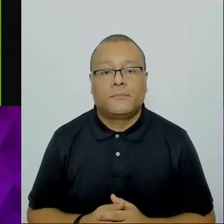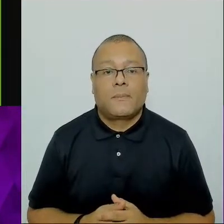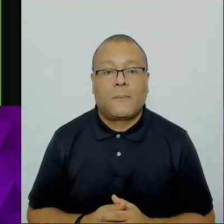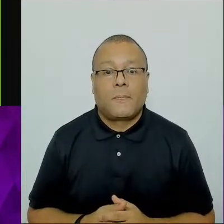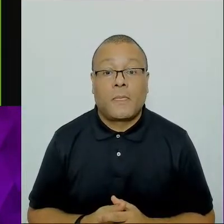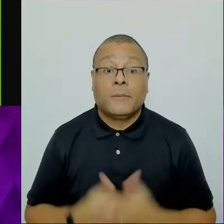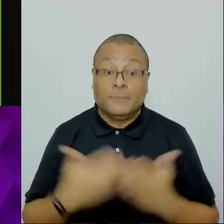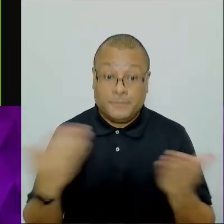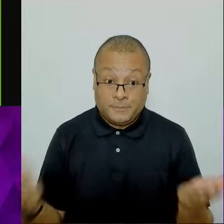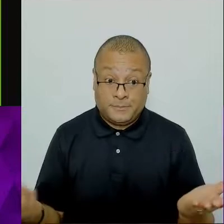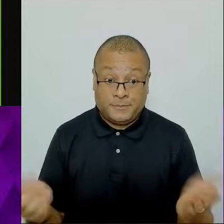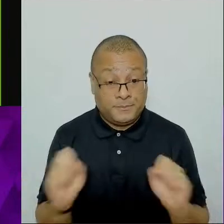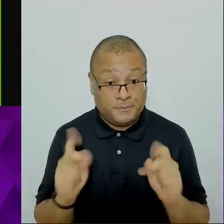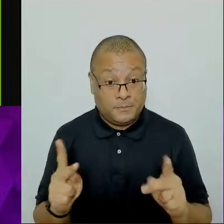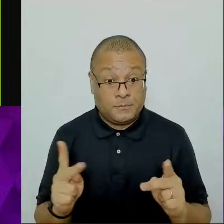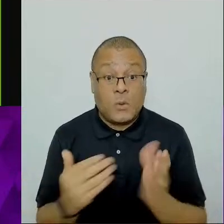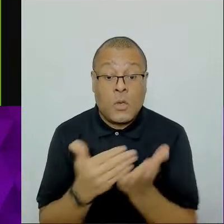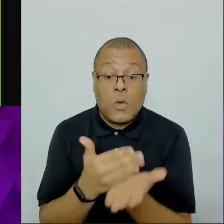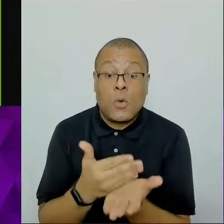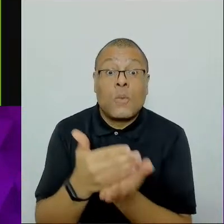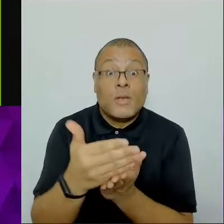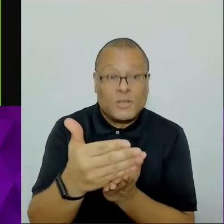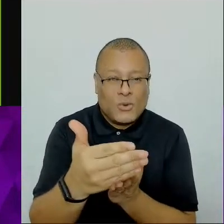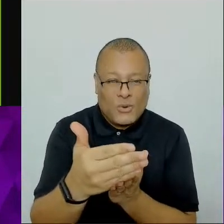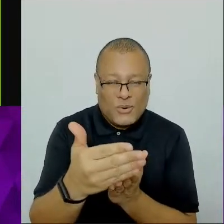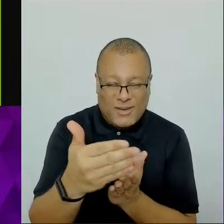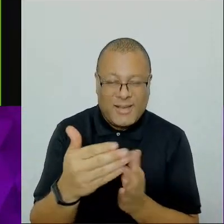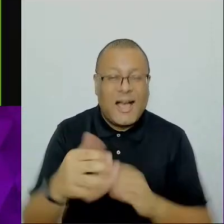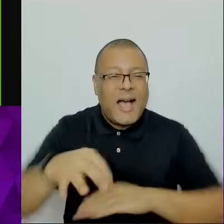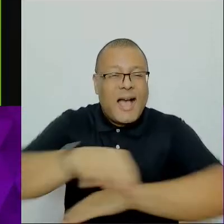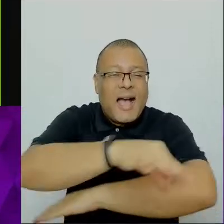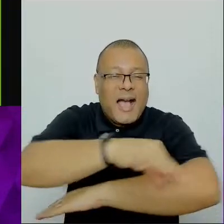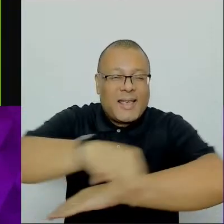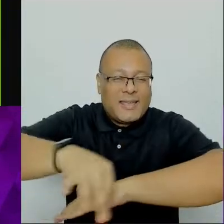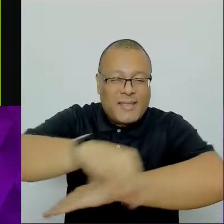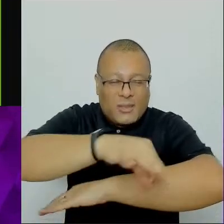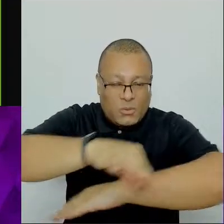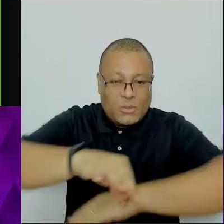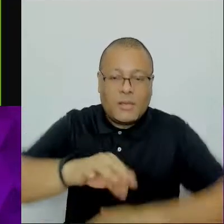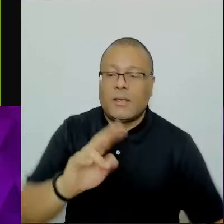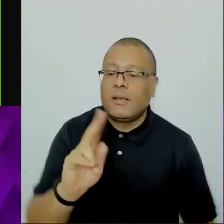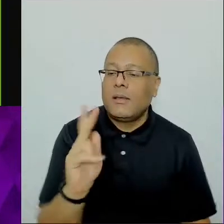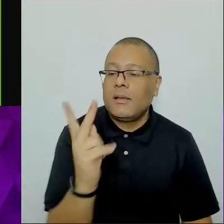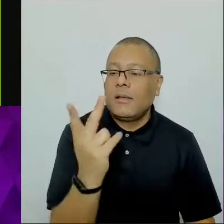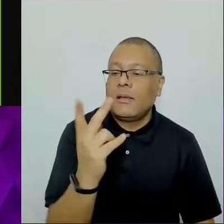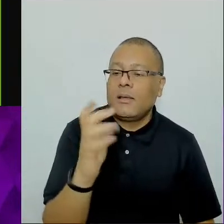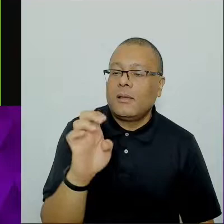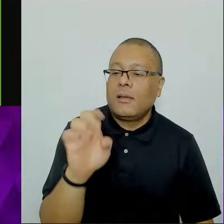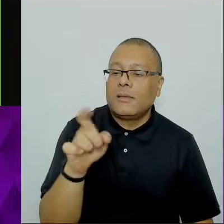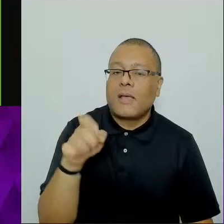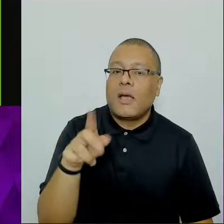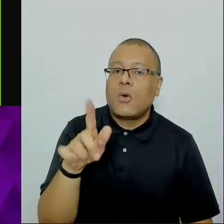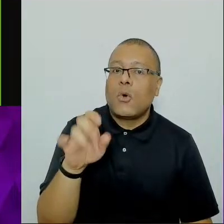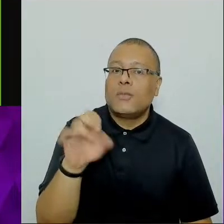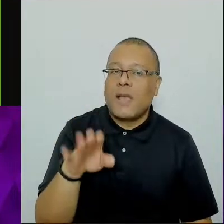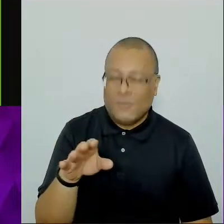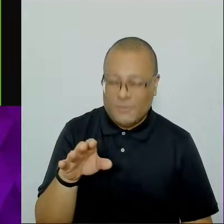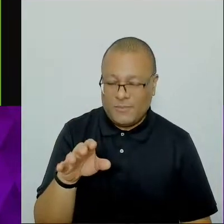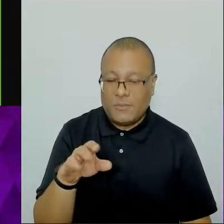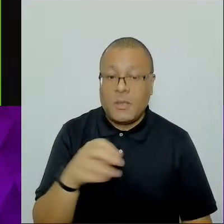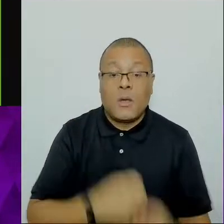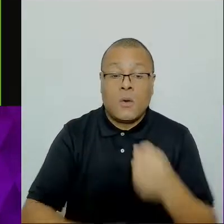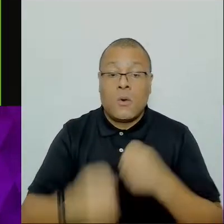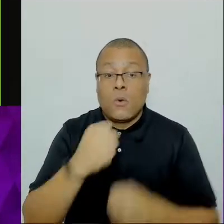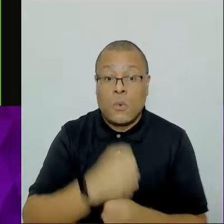Aí, ok, surgiu a arquitetura hexagonal, mas como que foi que apareceu isso? Então, foi lá em